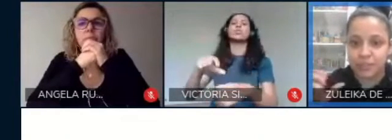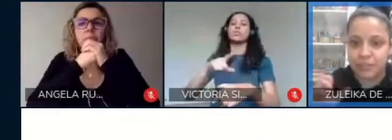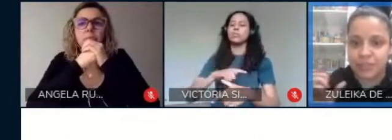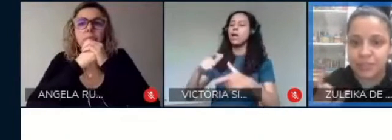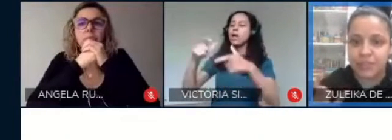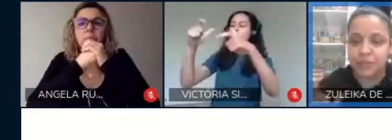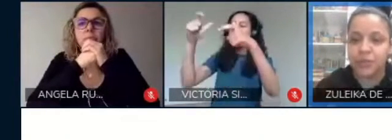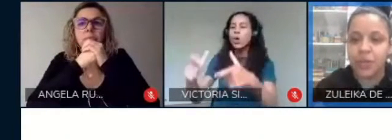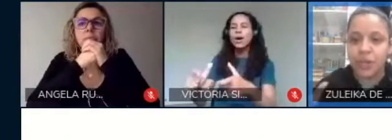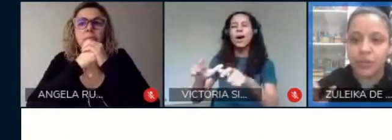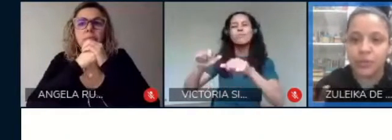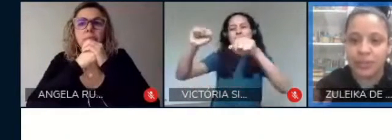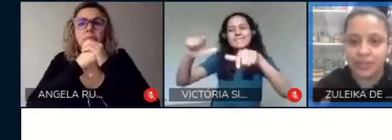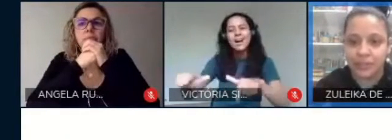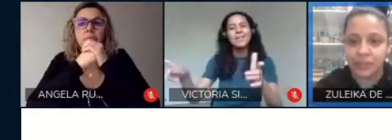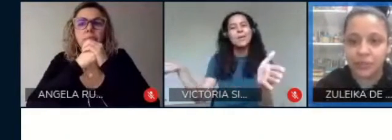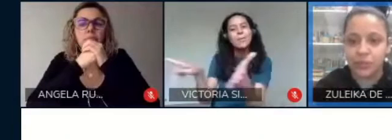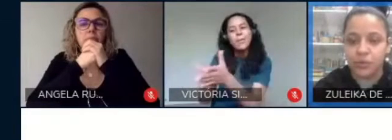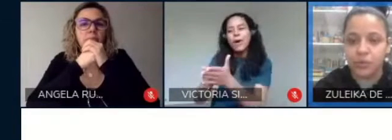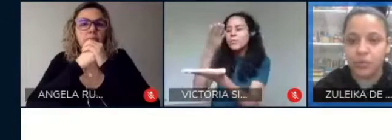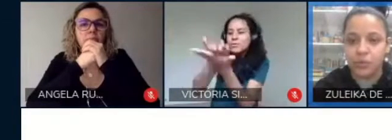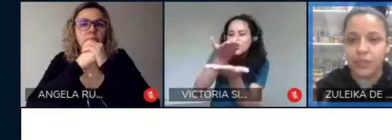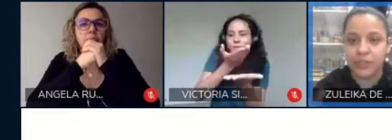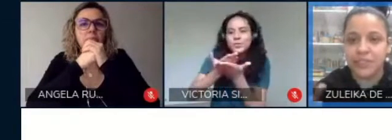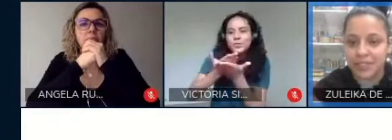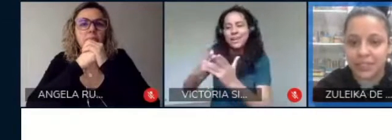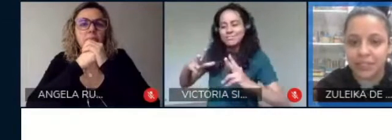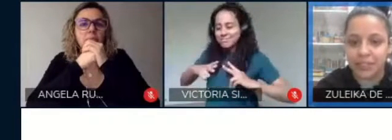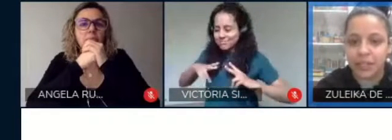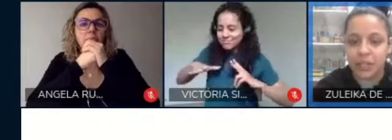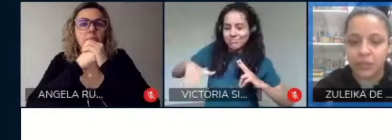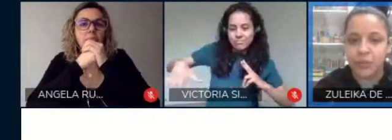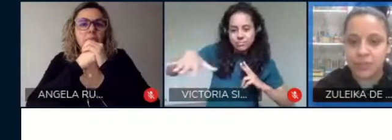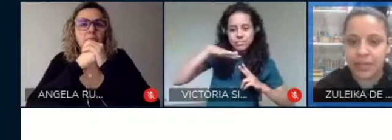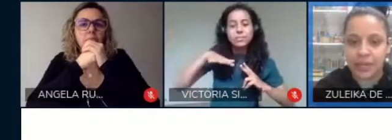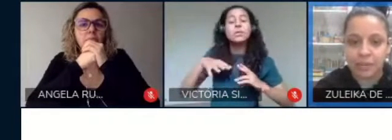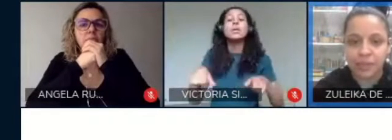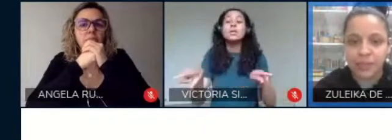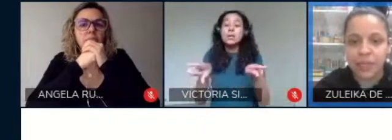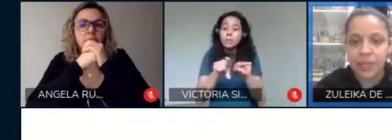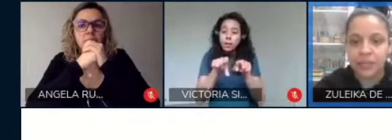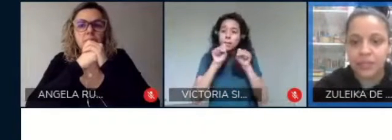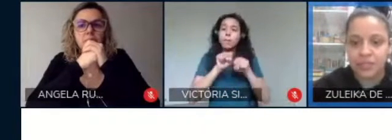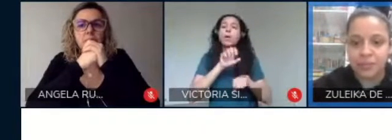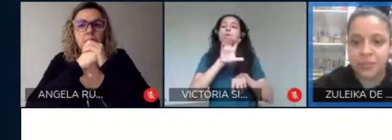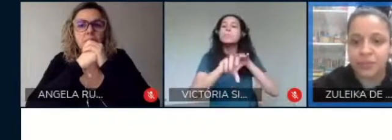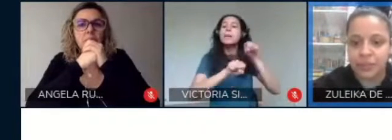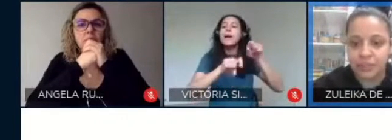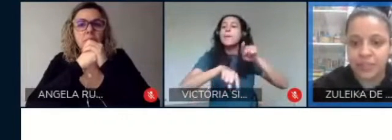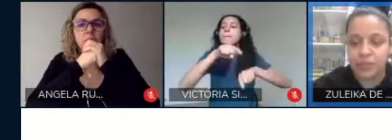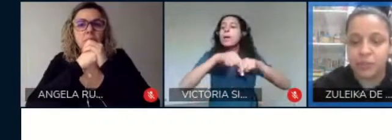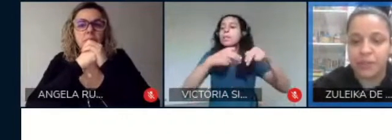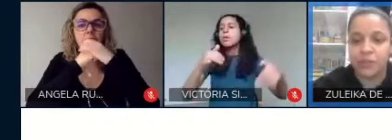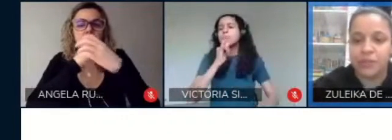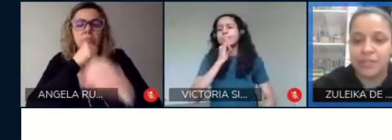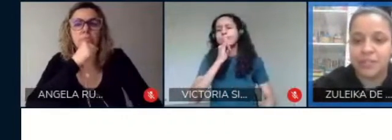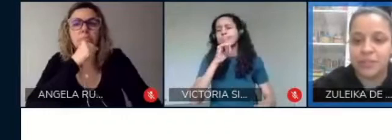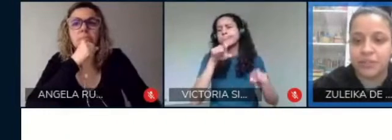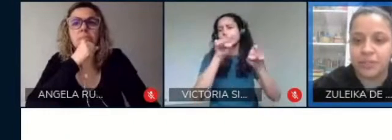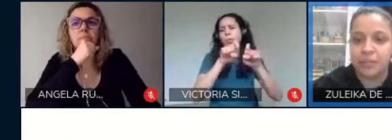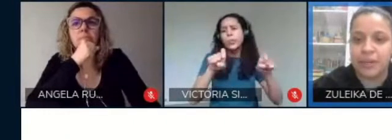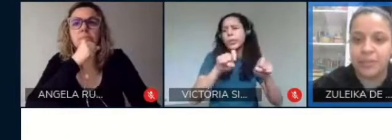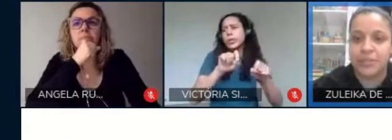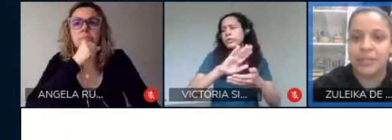né, mediante apresentação do cartão com o login e senha do SAB. Nós temos orientação para